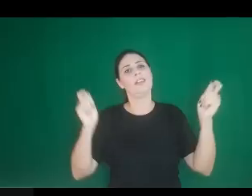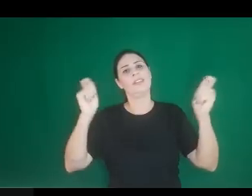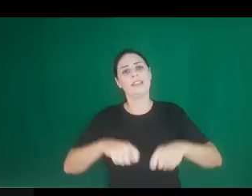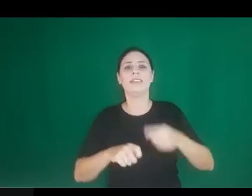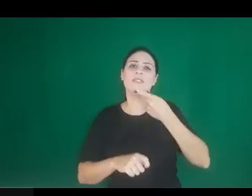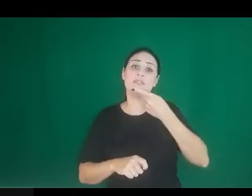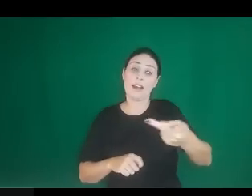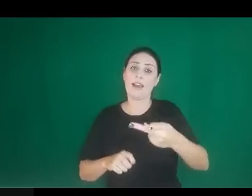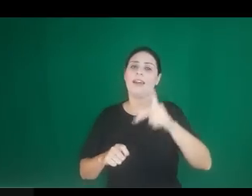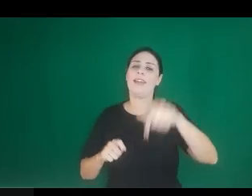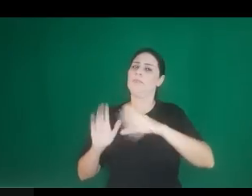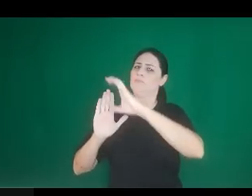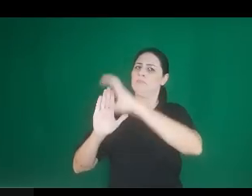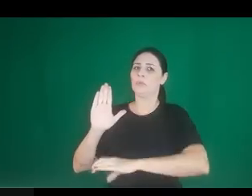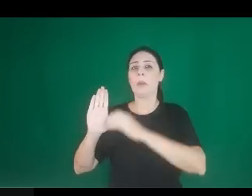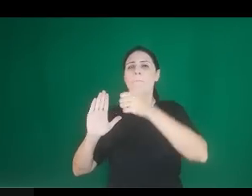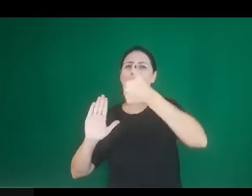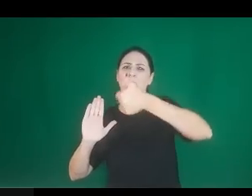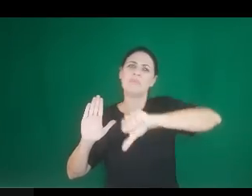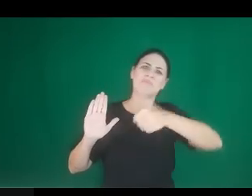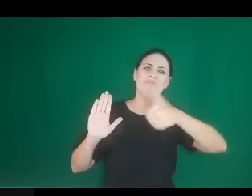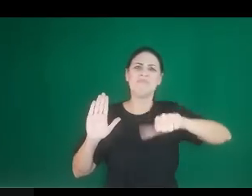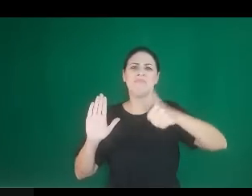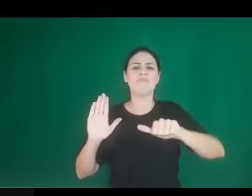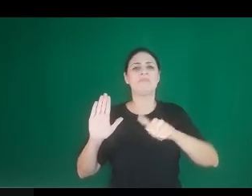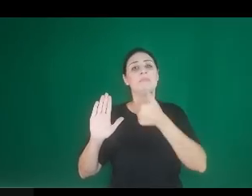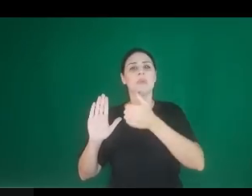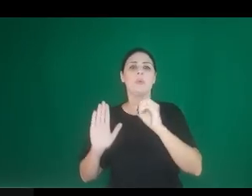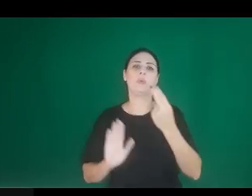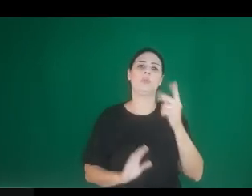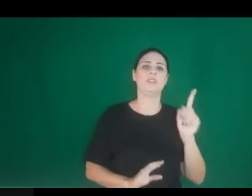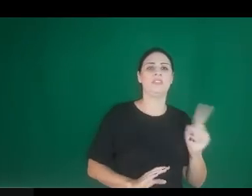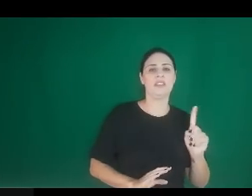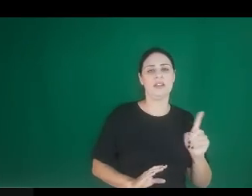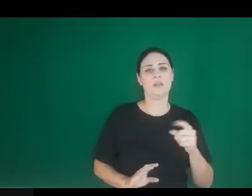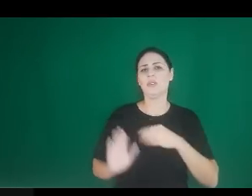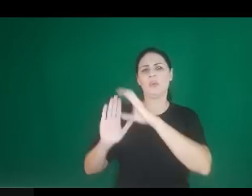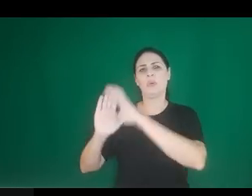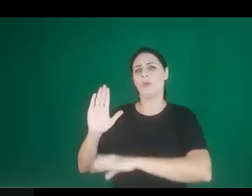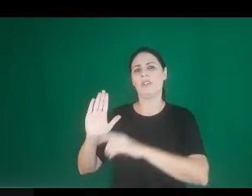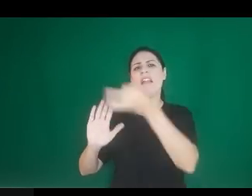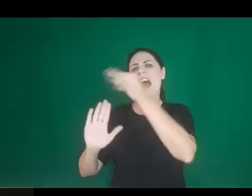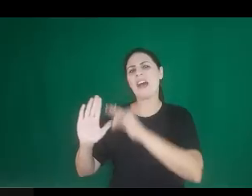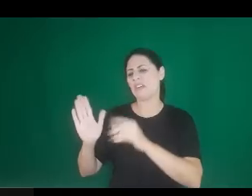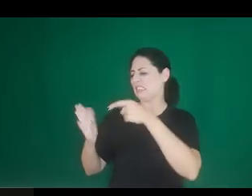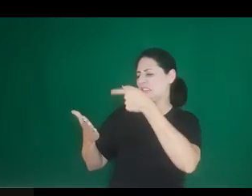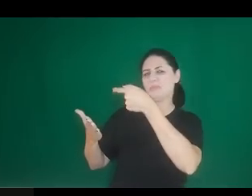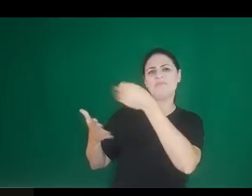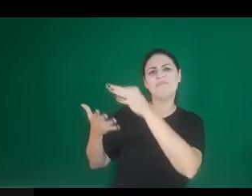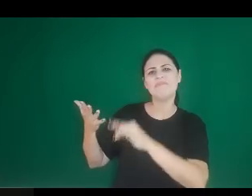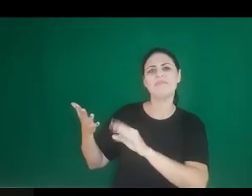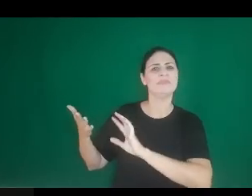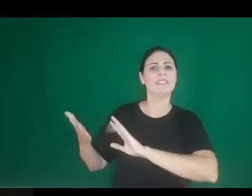realmente falar assim, olha, esse currículo é bom ou não é ele em si que tem que ser avaliado, é a